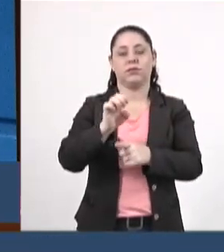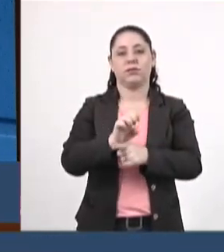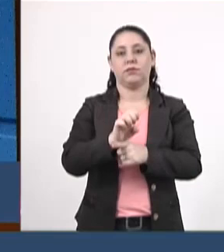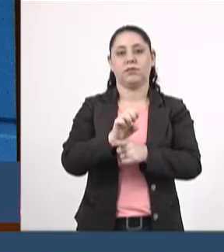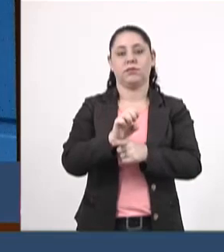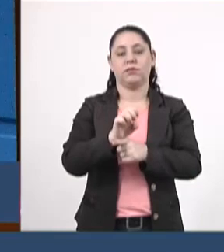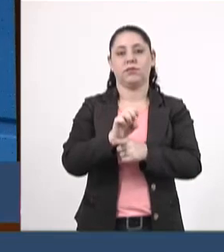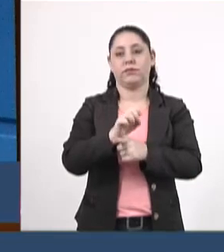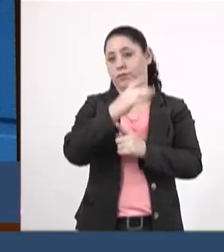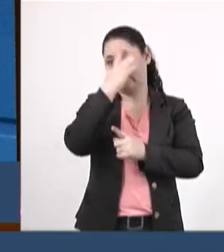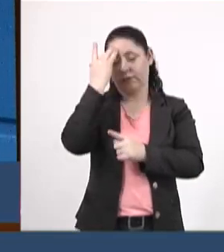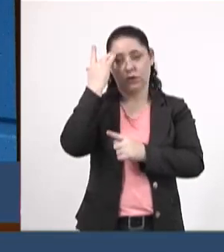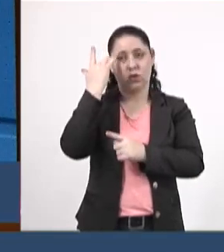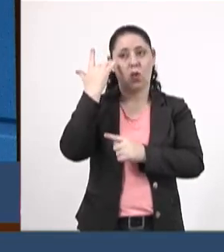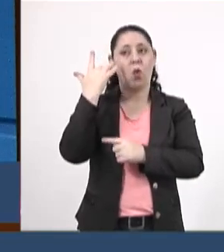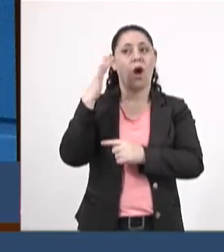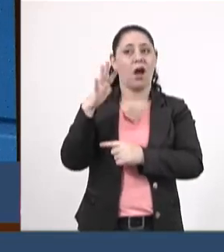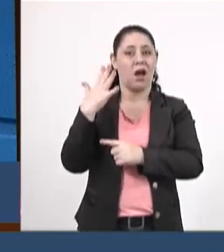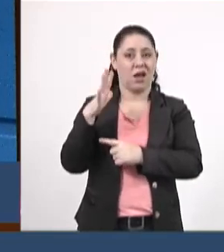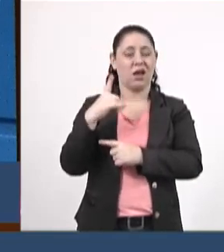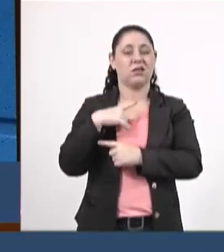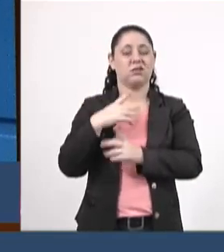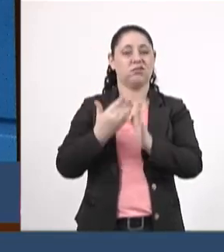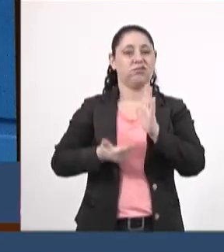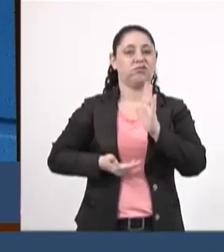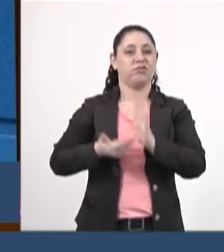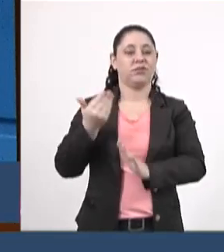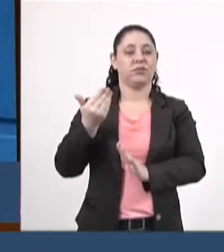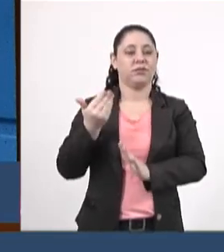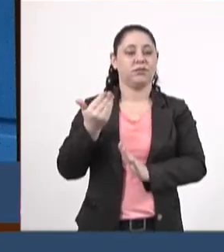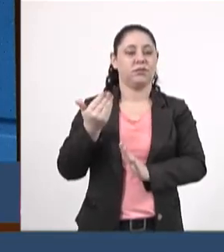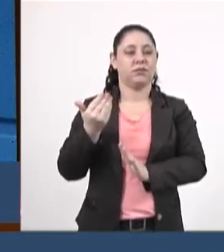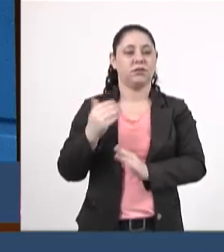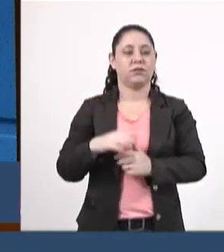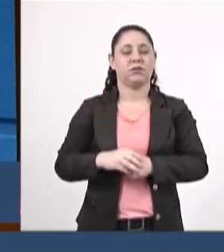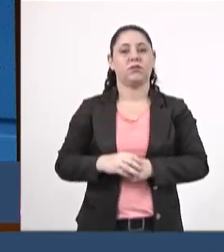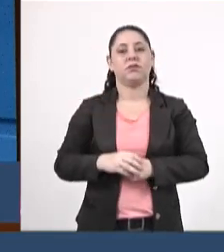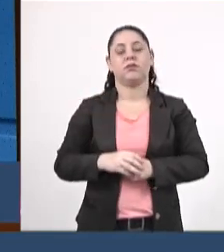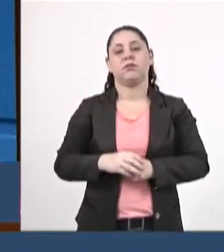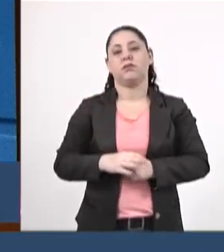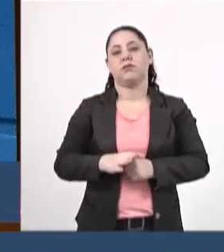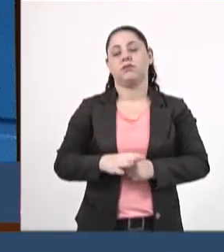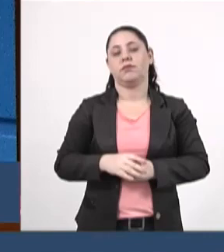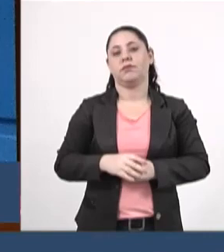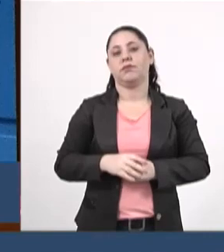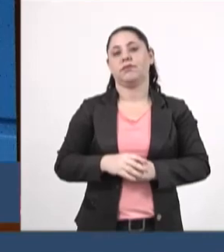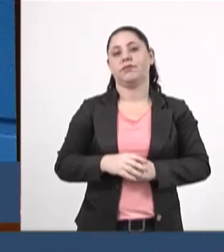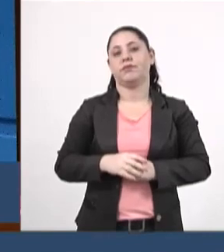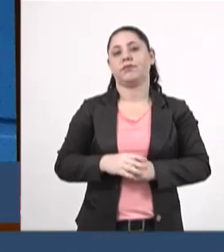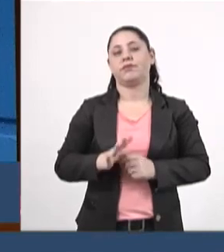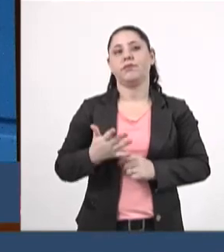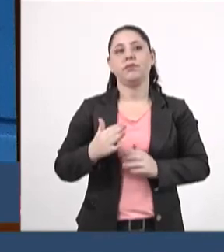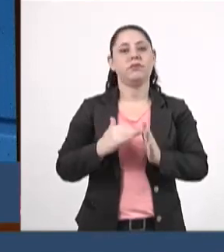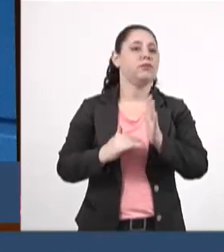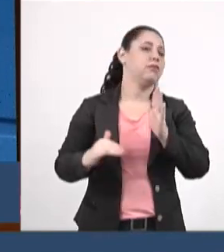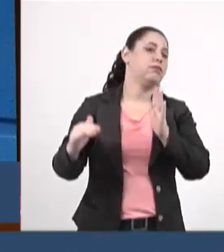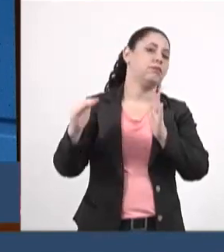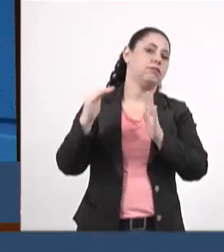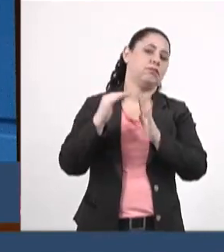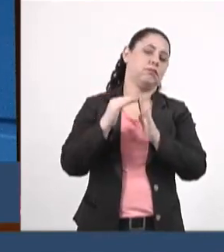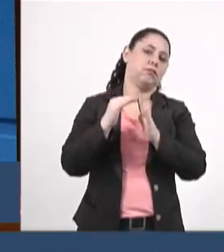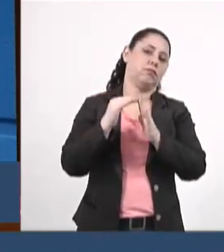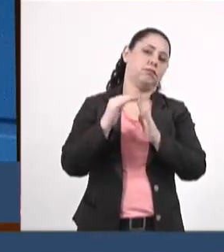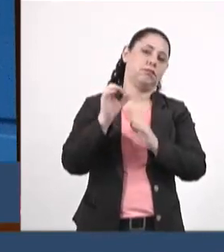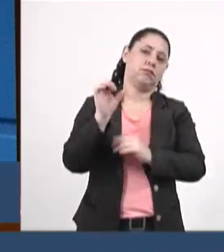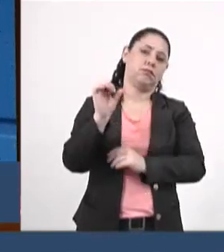grandes consumidores, a energia será o aumento será